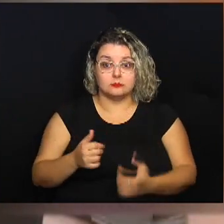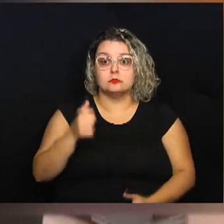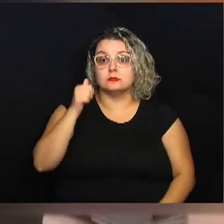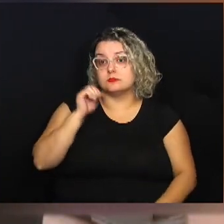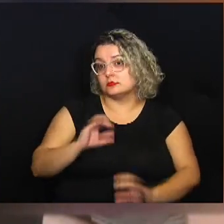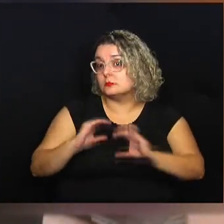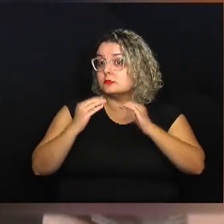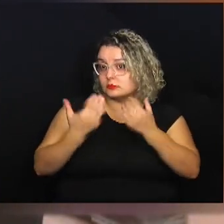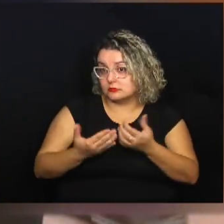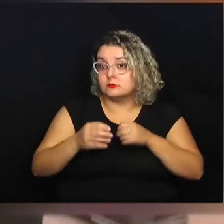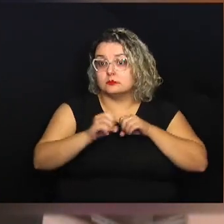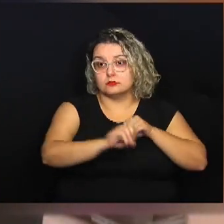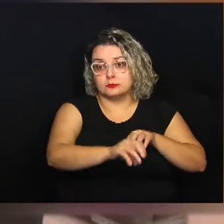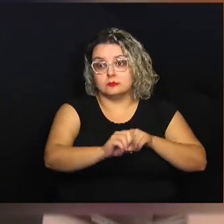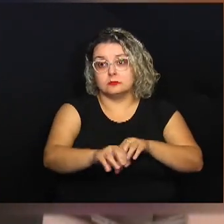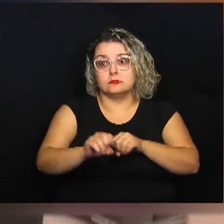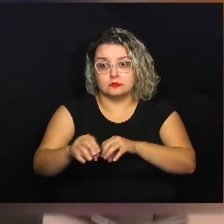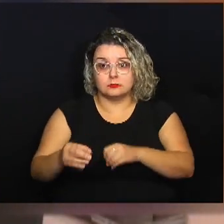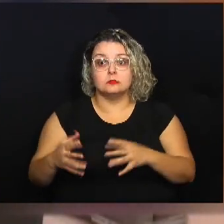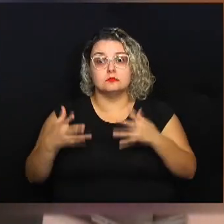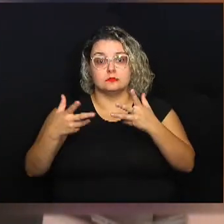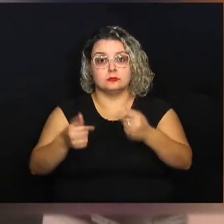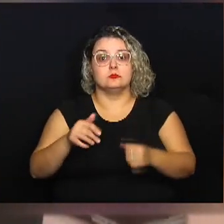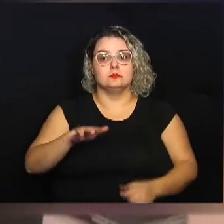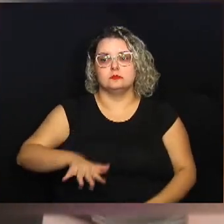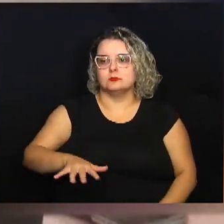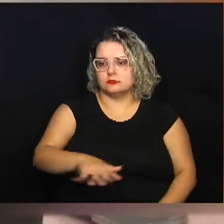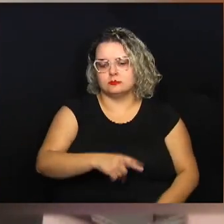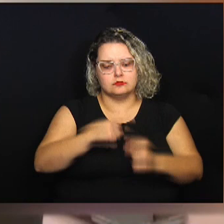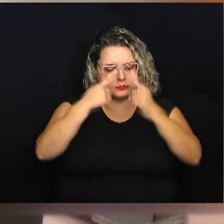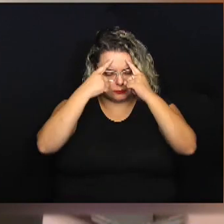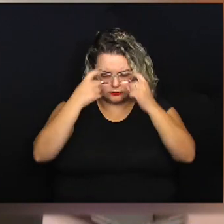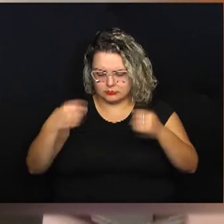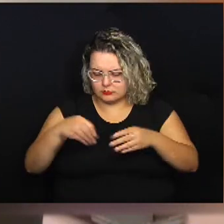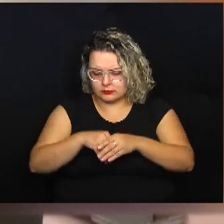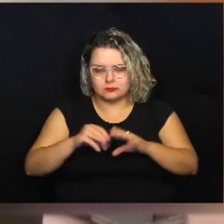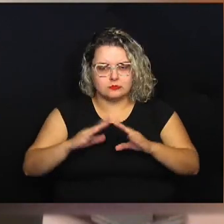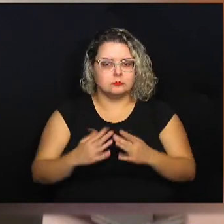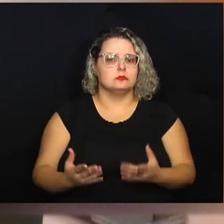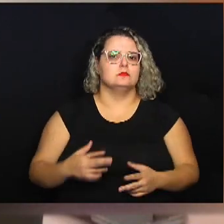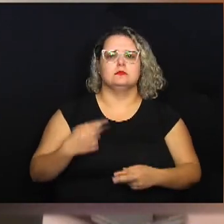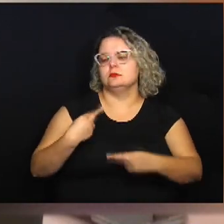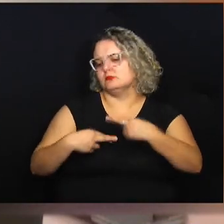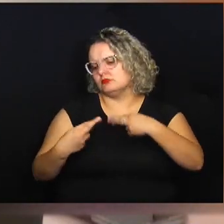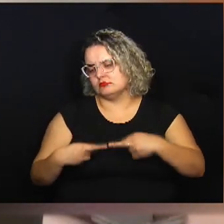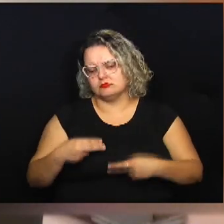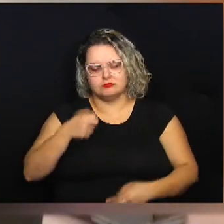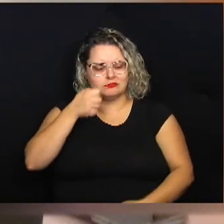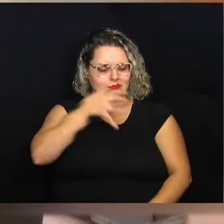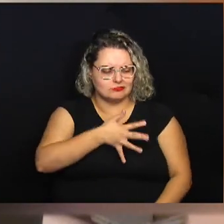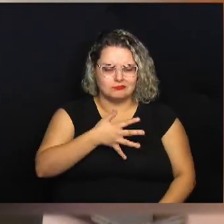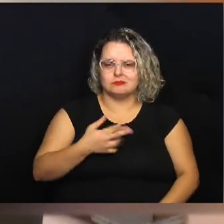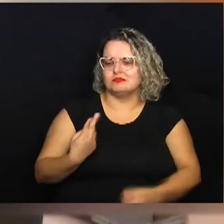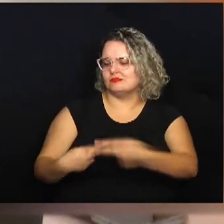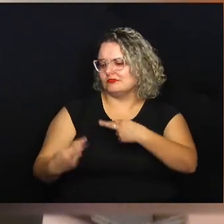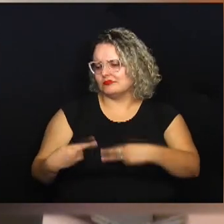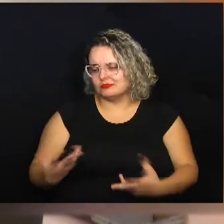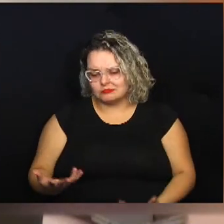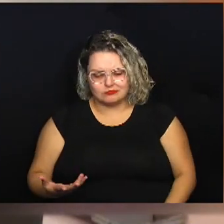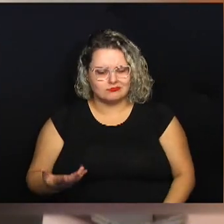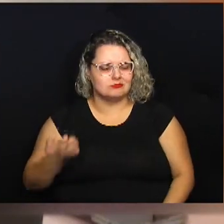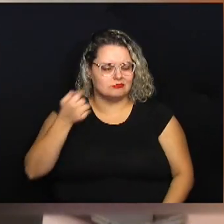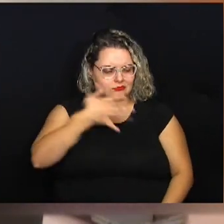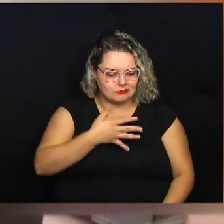têm ensinamento para todas as áreas: violência doméstica, relacionamento abusivo, relacionamento de casais, economia do lar, criação